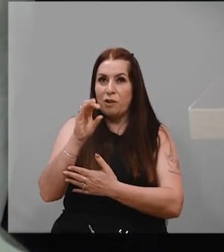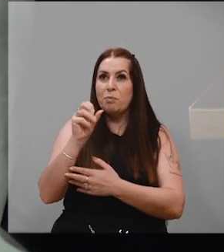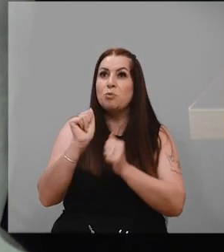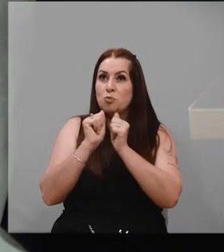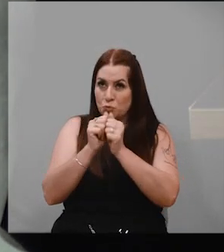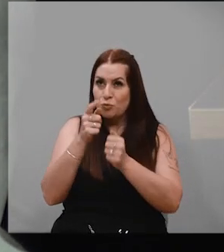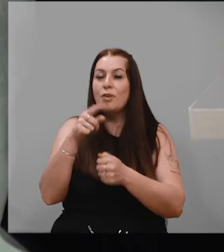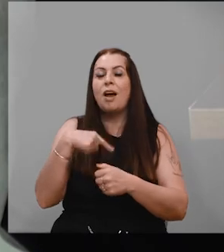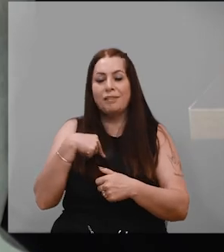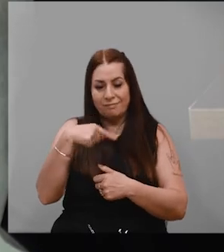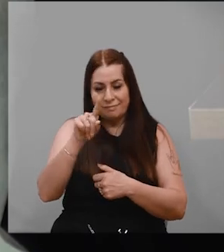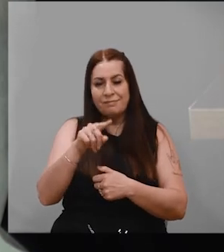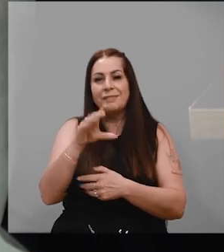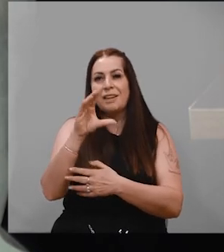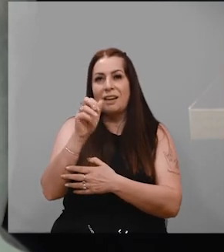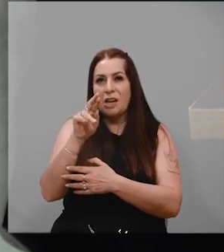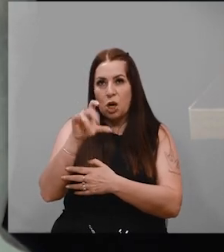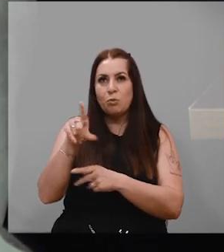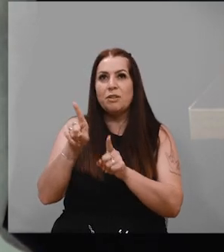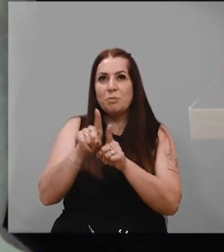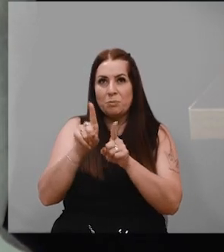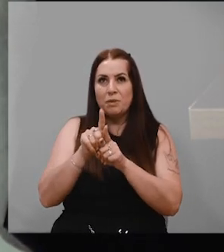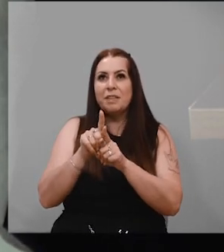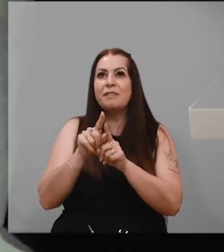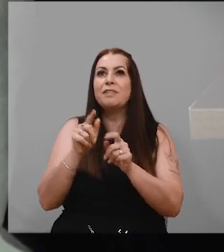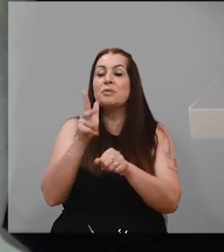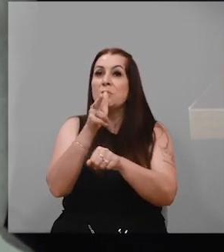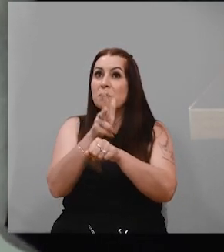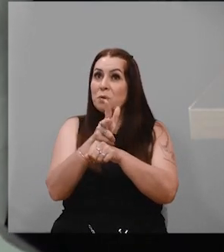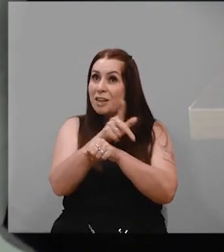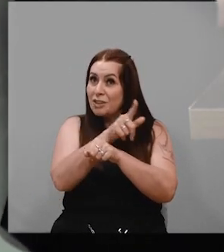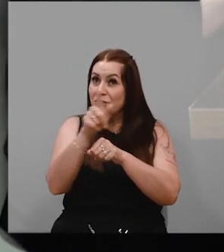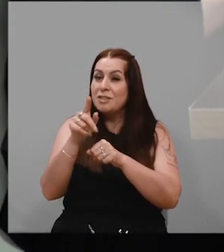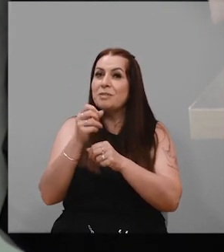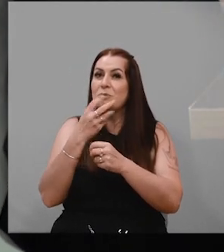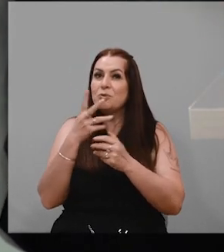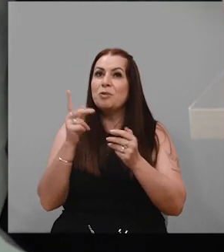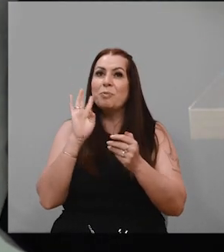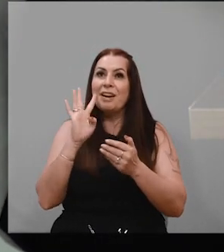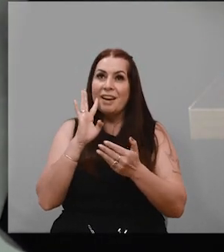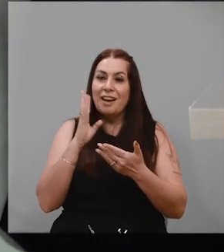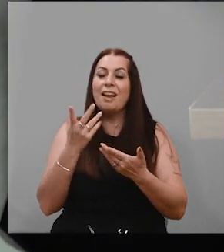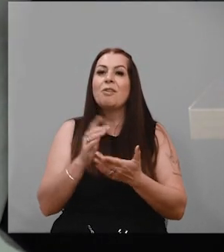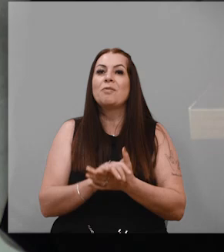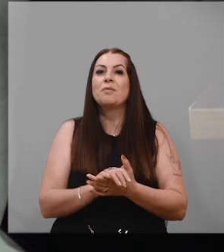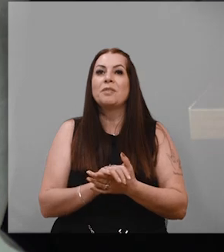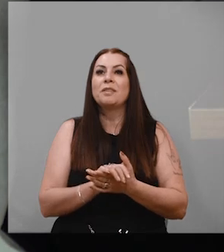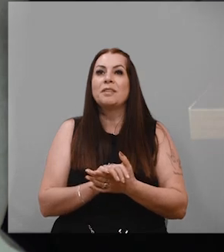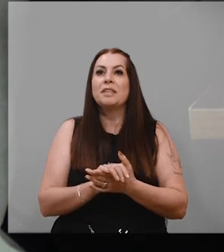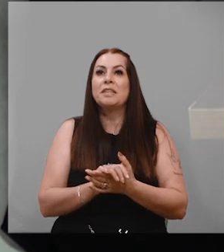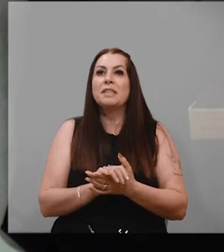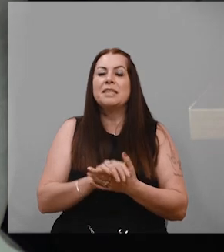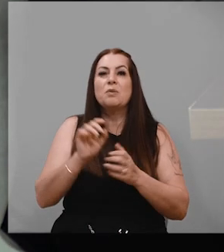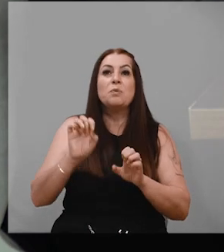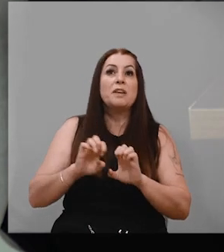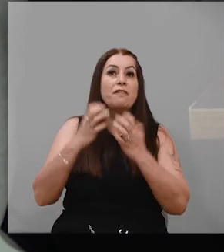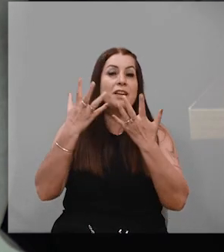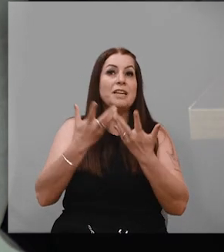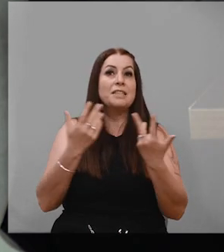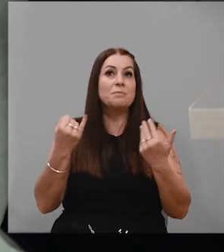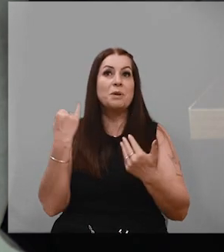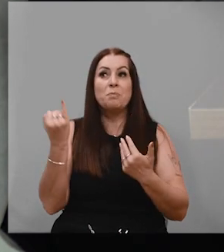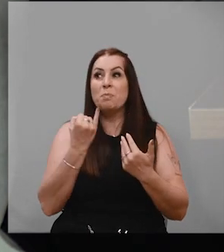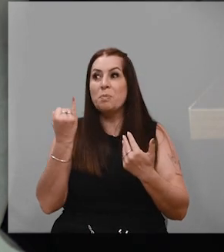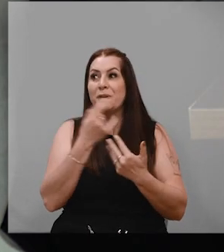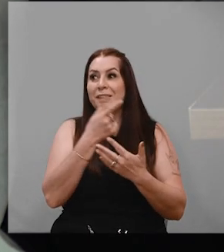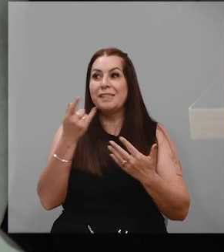Estive. Carol também, a gente fez uma matéria em conjunto, aliás, né, Carol, que foi bem bacana. Ou seja, são eventos bastante importantes.